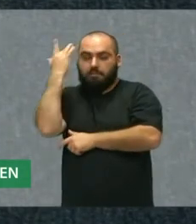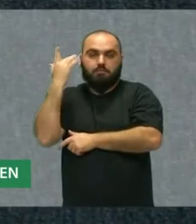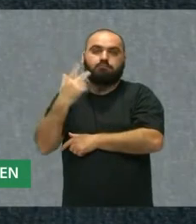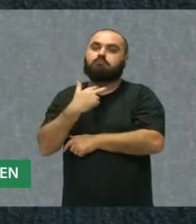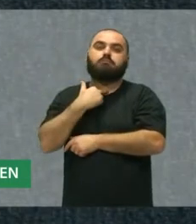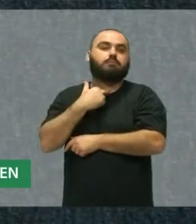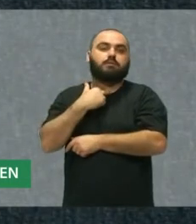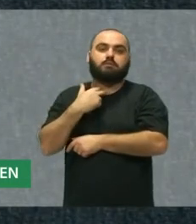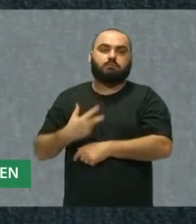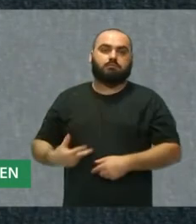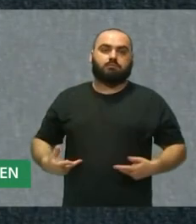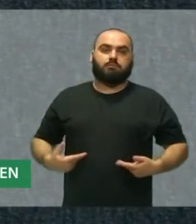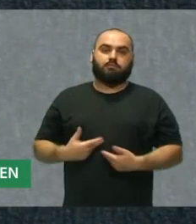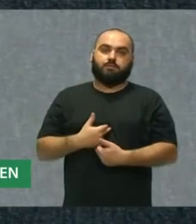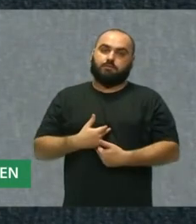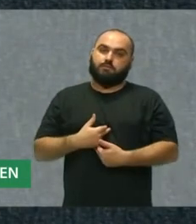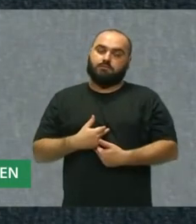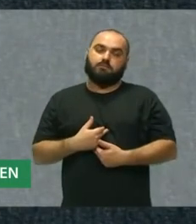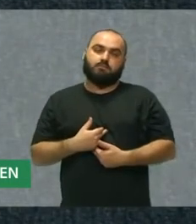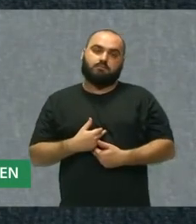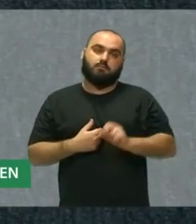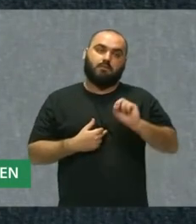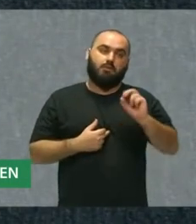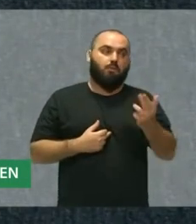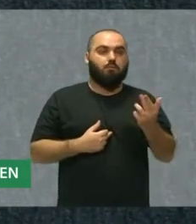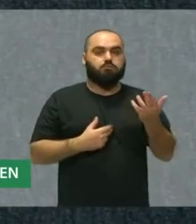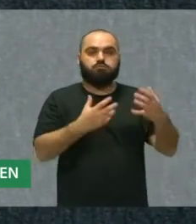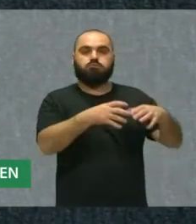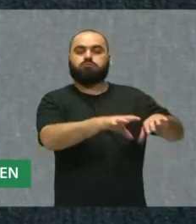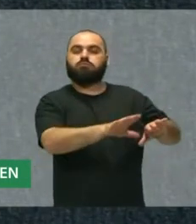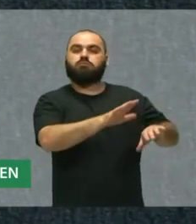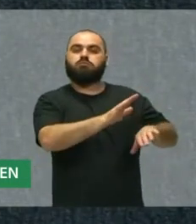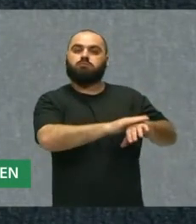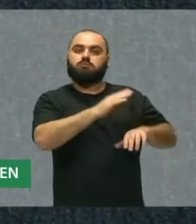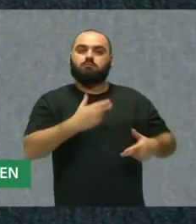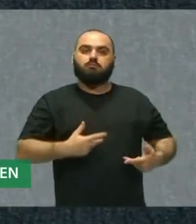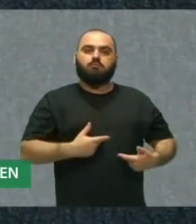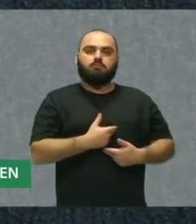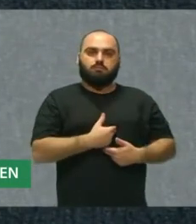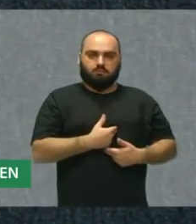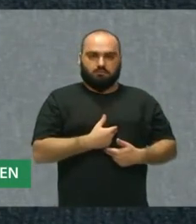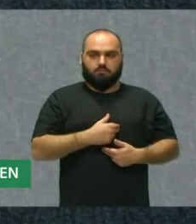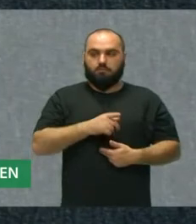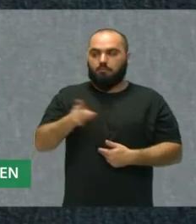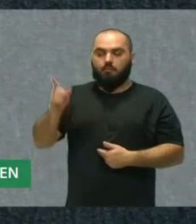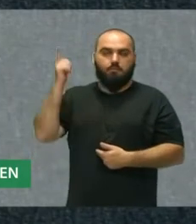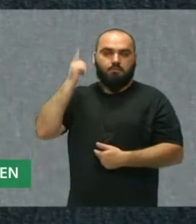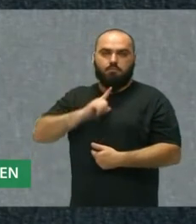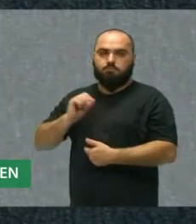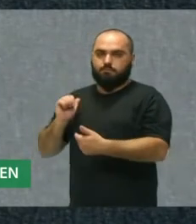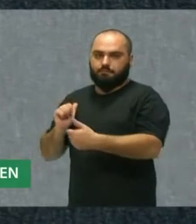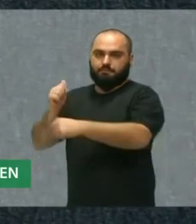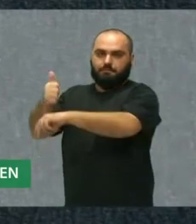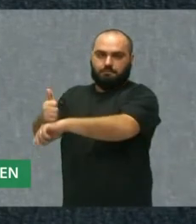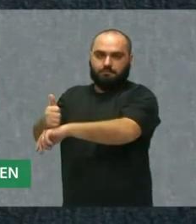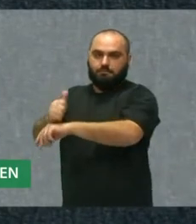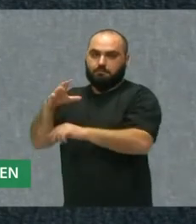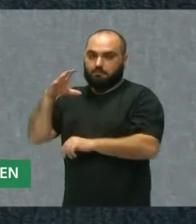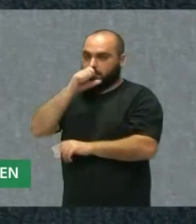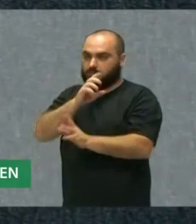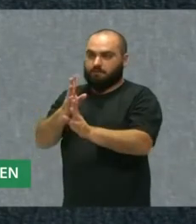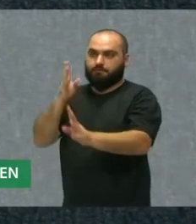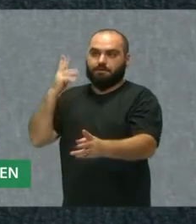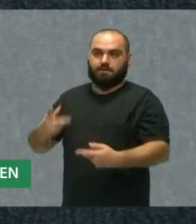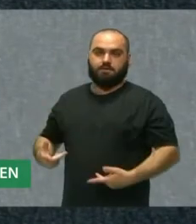impedimento clínico ou incorro de abstenceísmo, otimizando a capacidade instalada e promovendo a celeridade das filas de